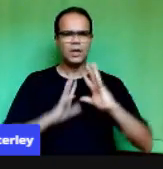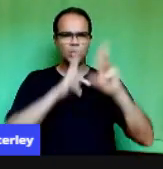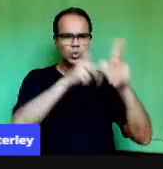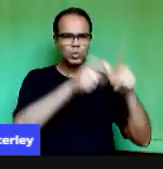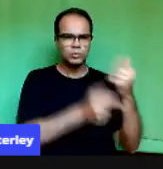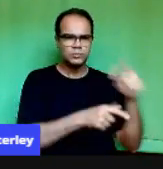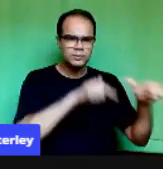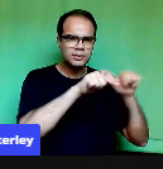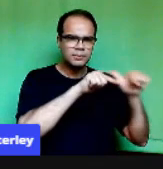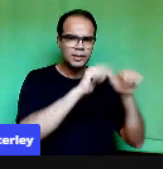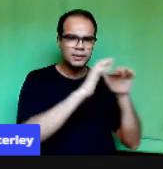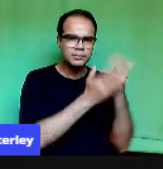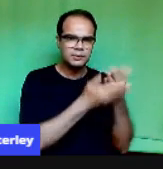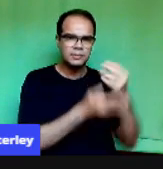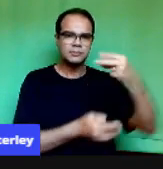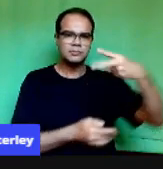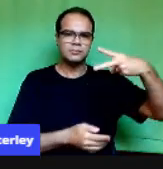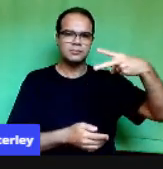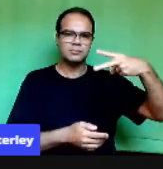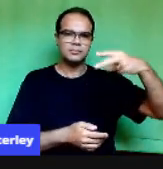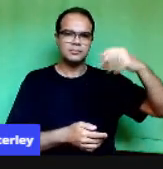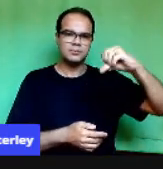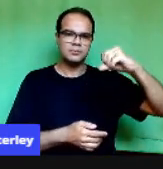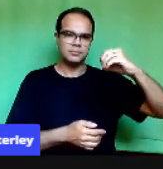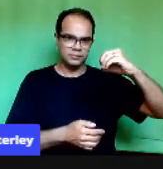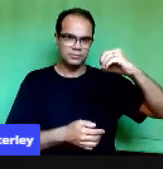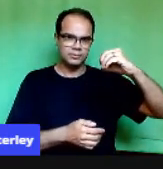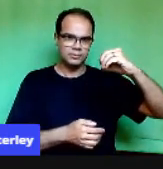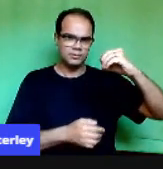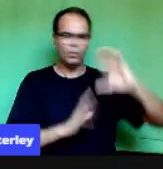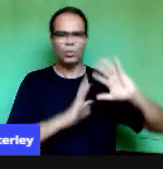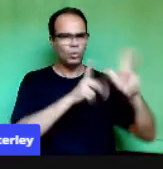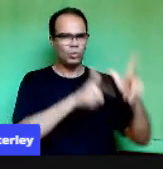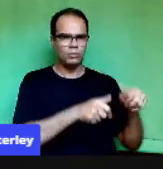professores, mas além deles nós temos os coordenadores, gestores